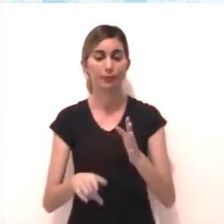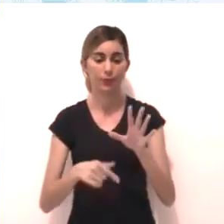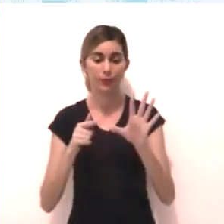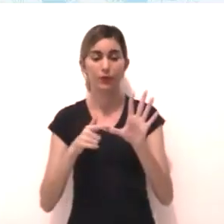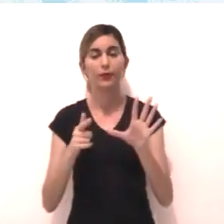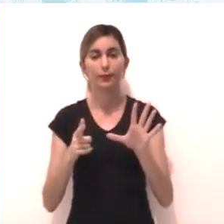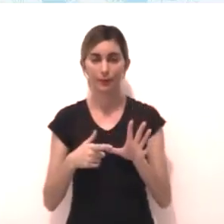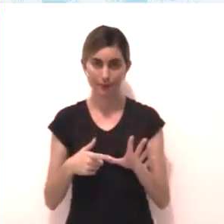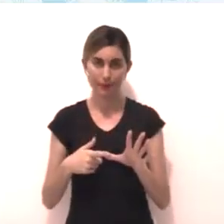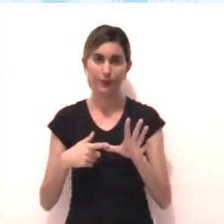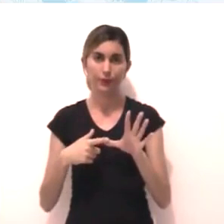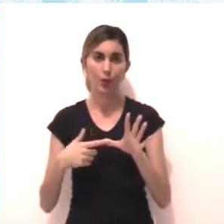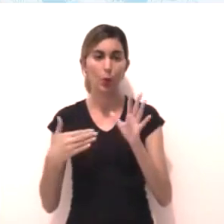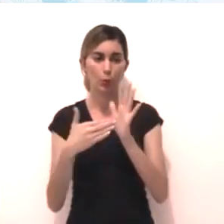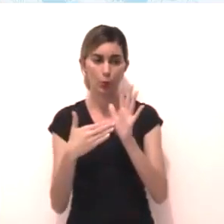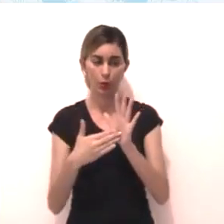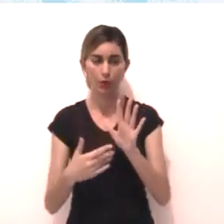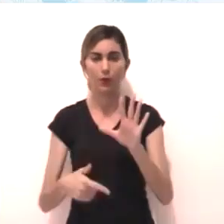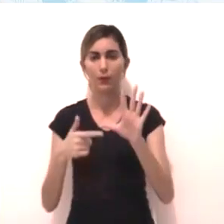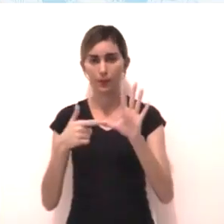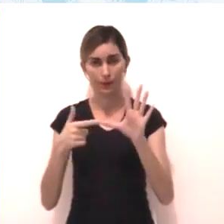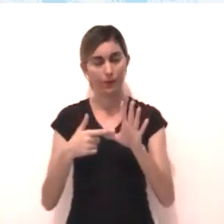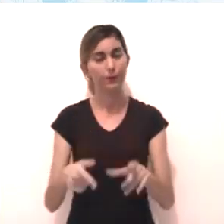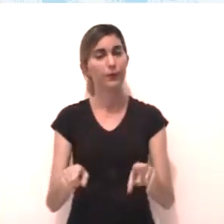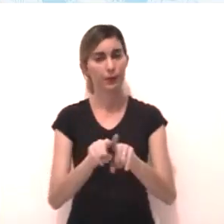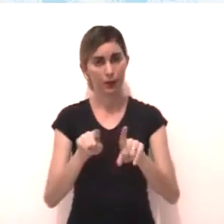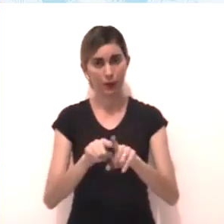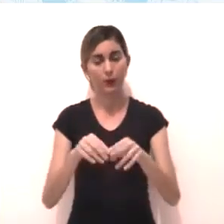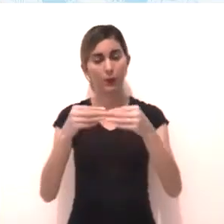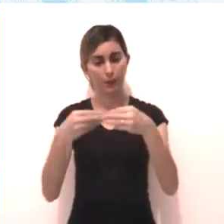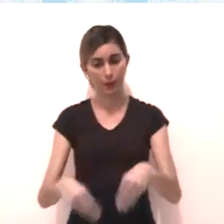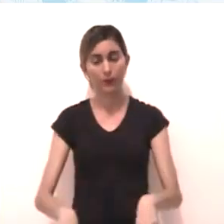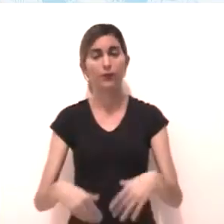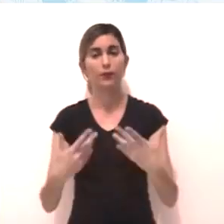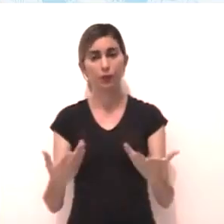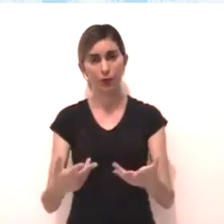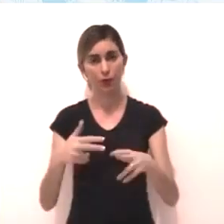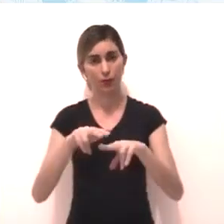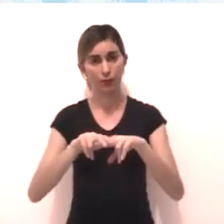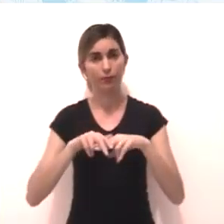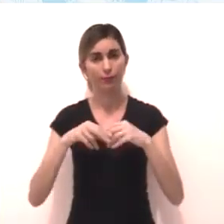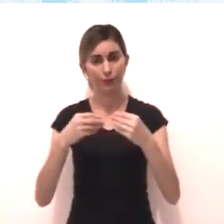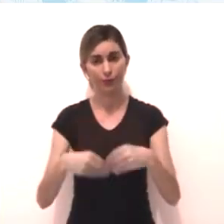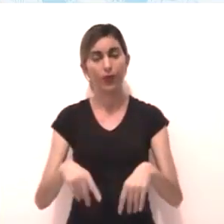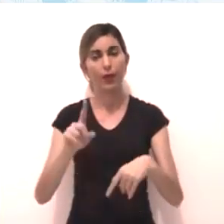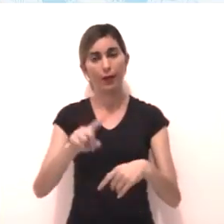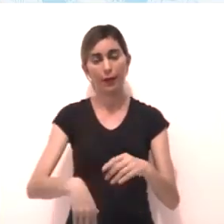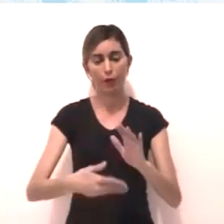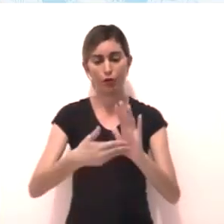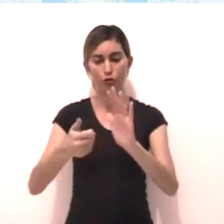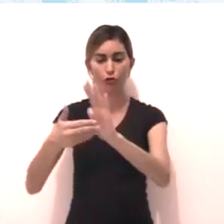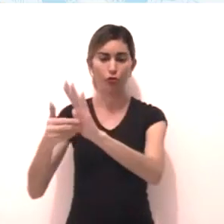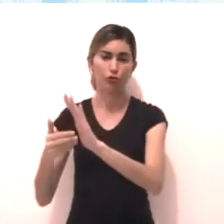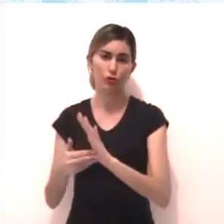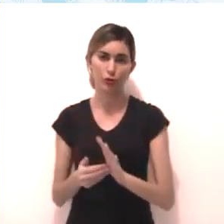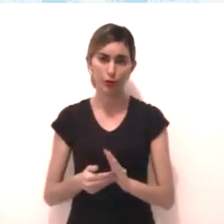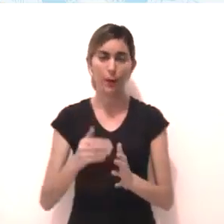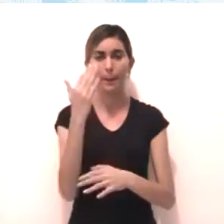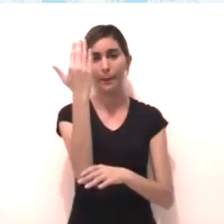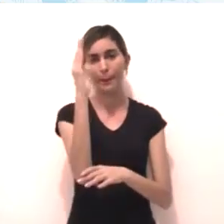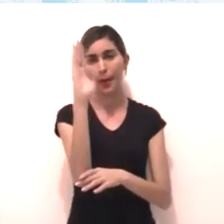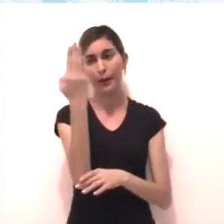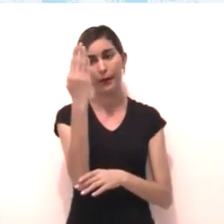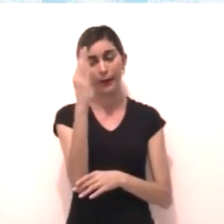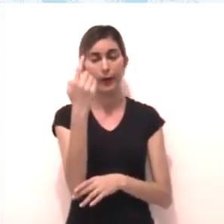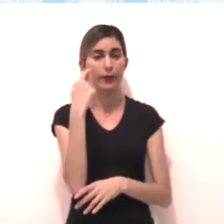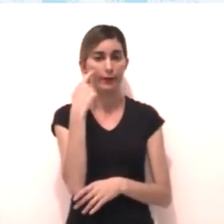E, por fim, a última atividade que também provoca o desmatamento da Amazônia é a retirada de